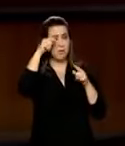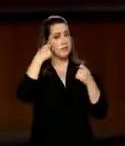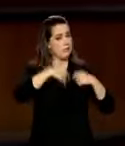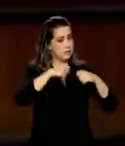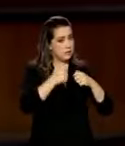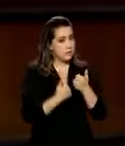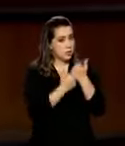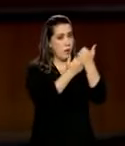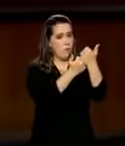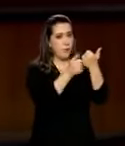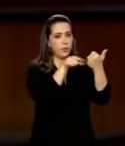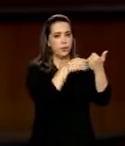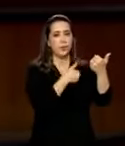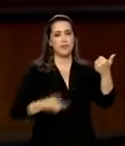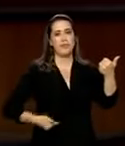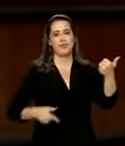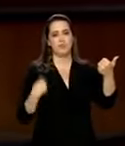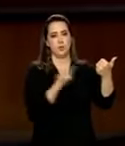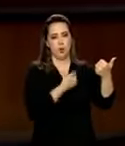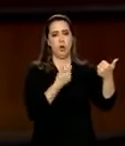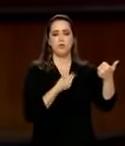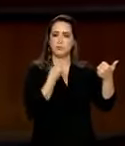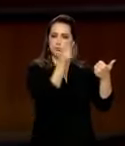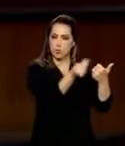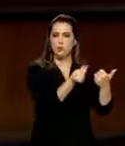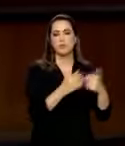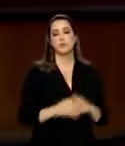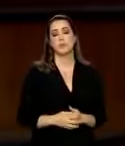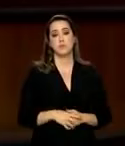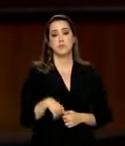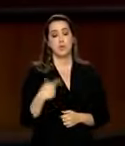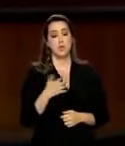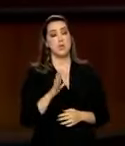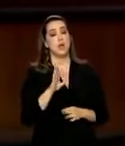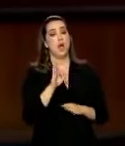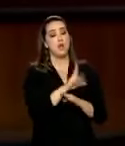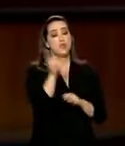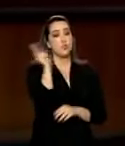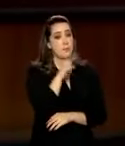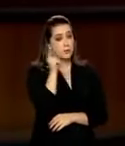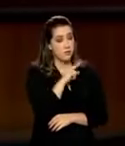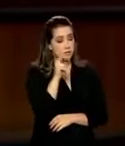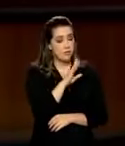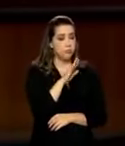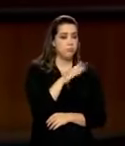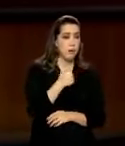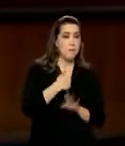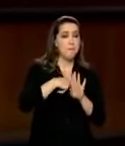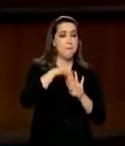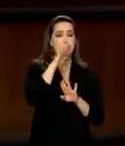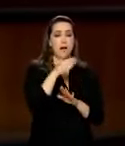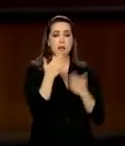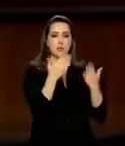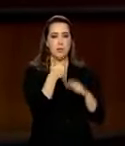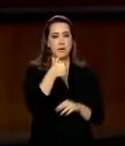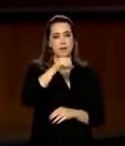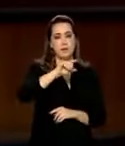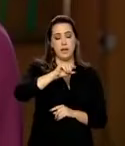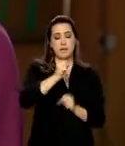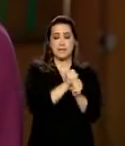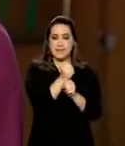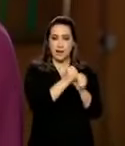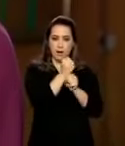E nós fazemos a nossa parte. E nós gastamos de auxílio emergencial em 2020 mais que 10 anos de Bolsa Família.